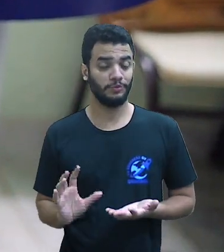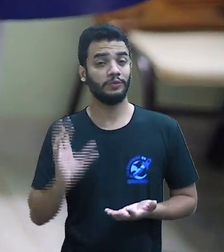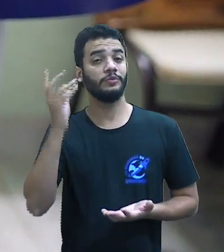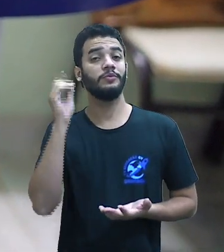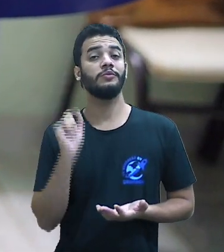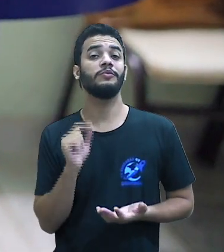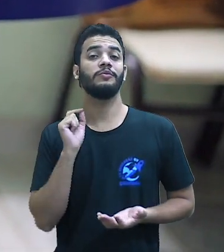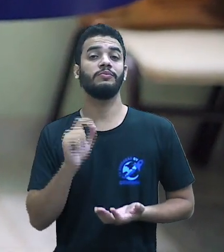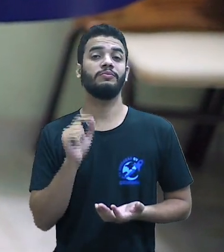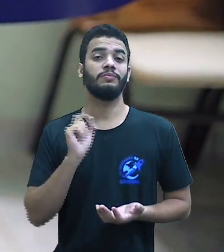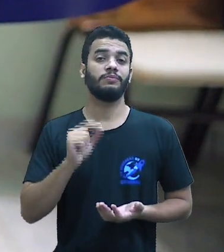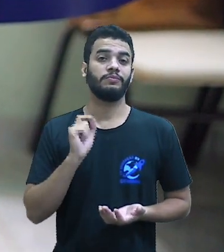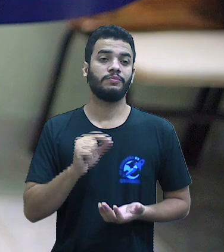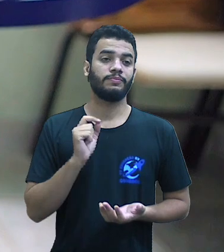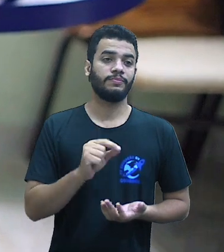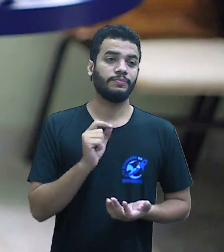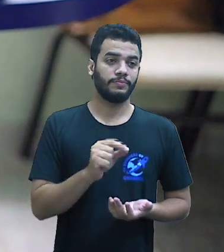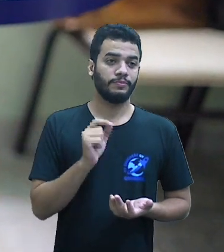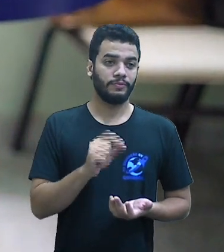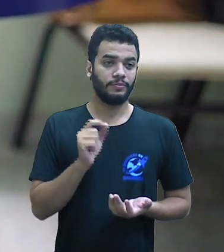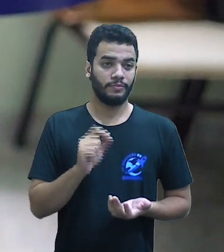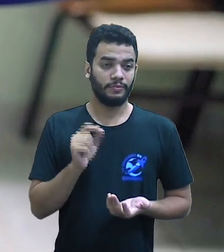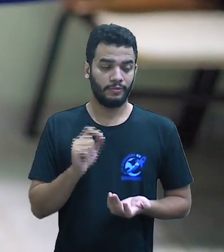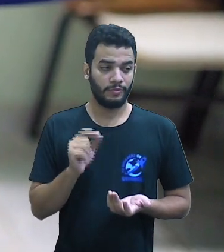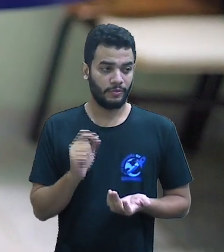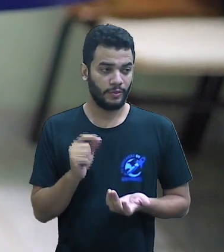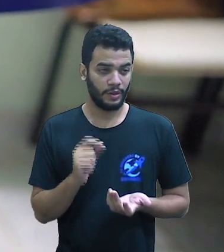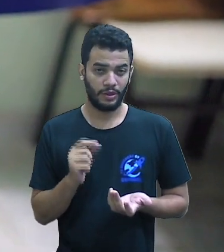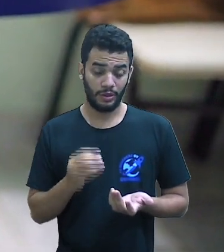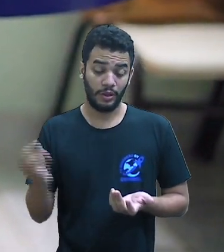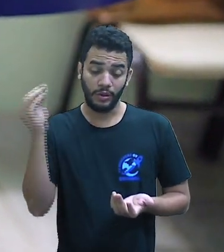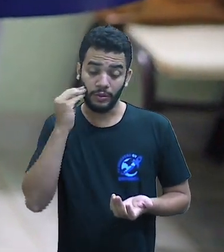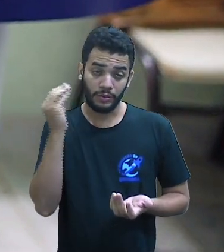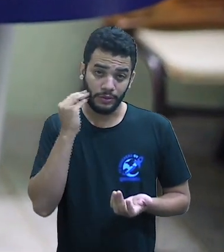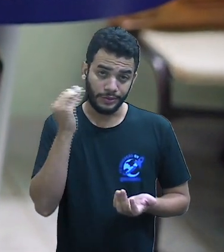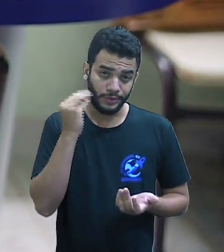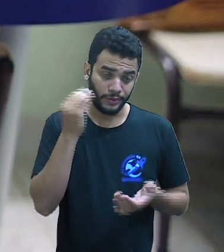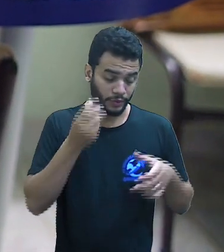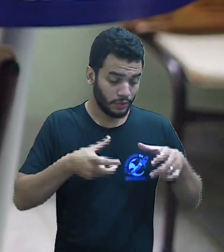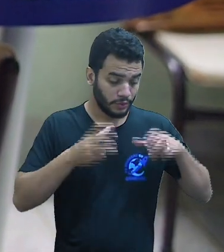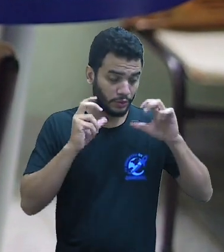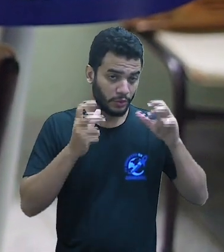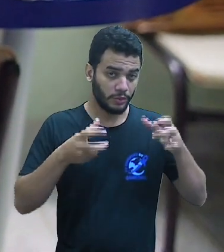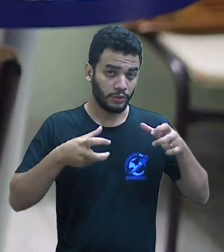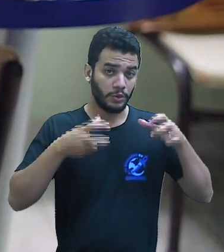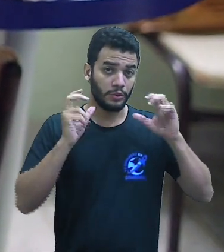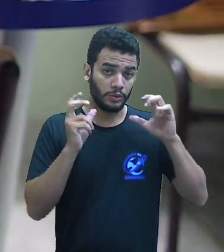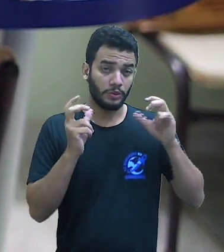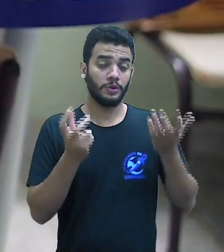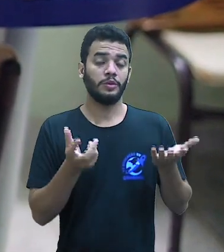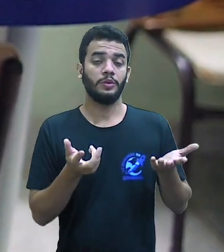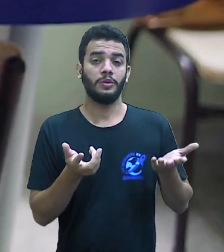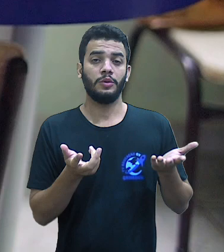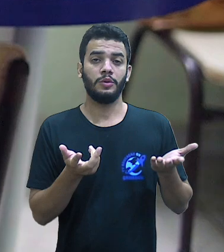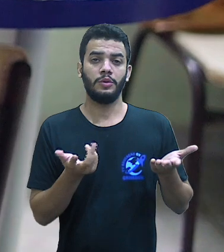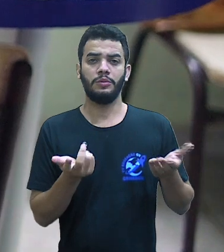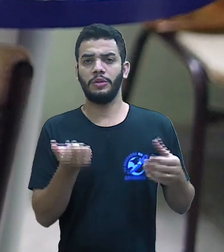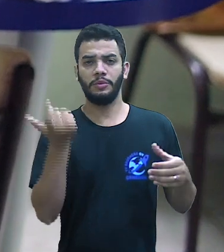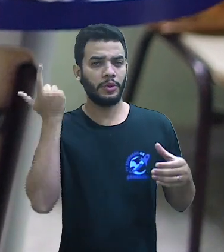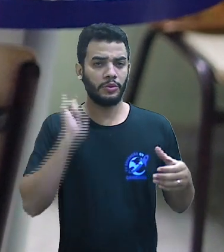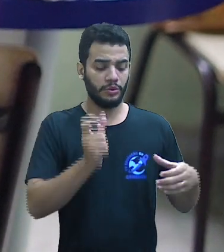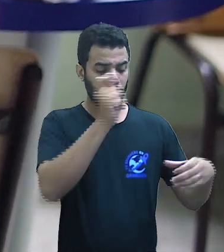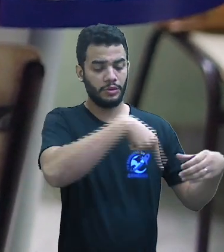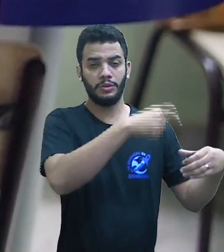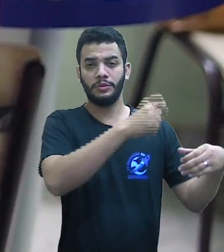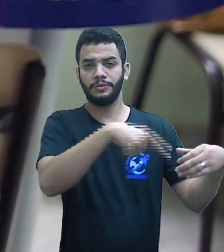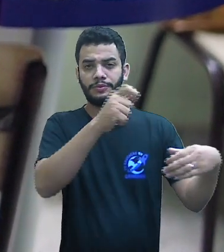lá tantas vezes para papar o milho. Como que dava papar? Mas ele virou gigantão e